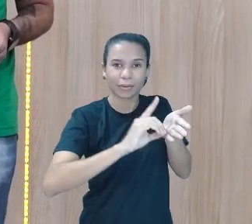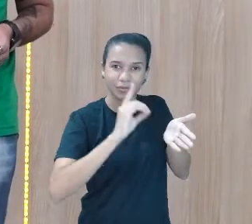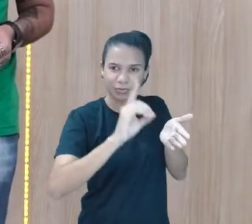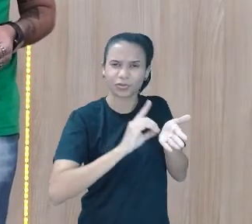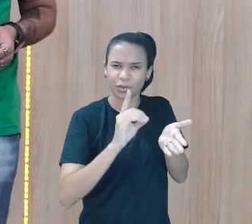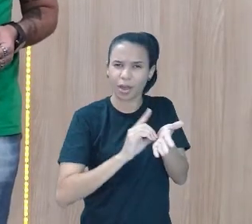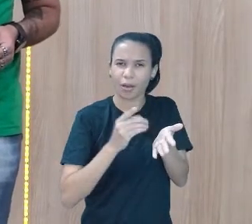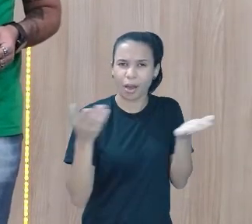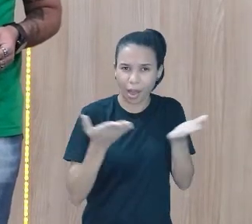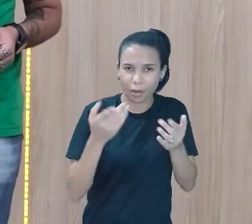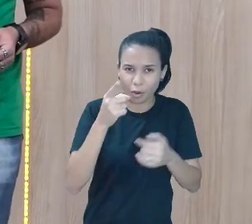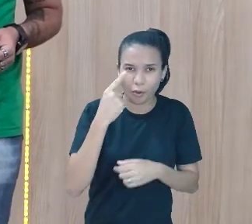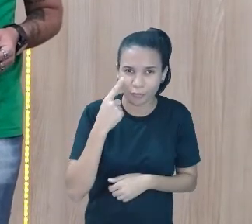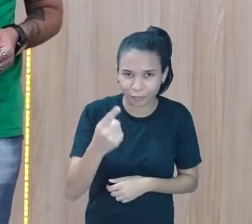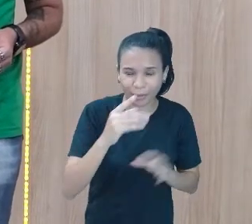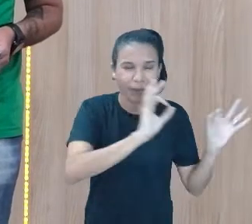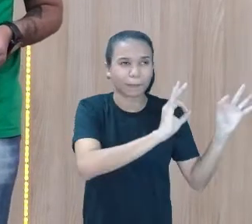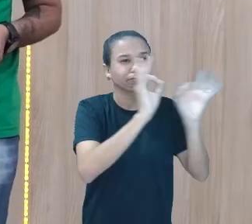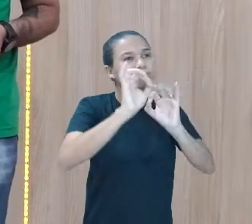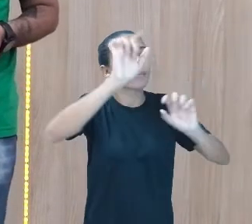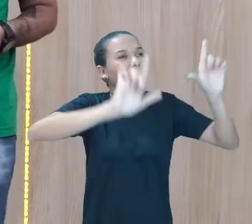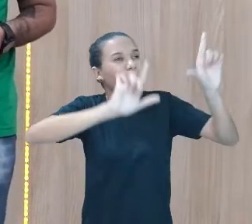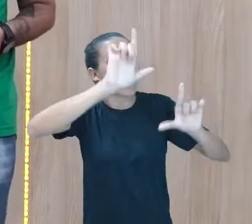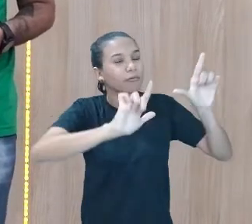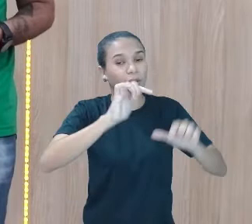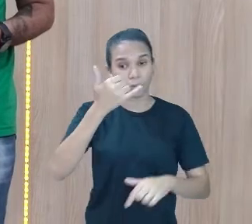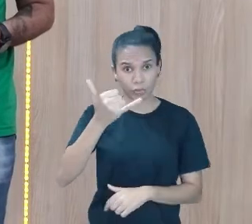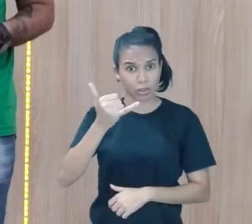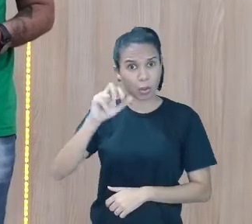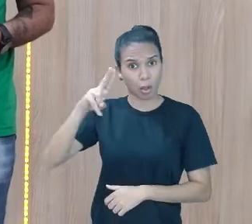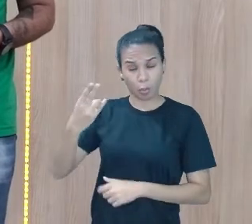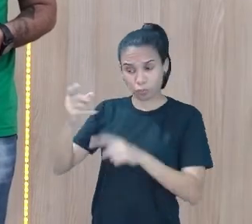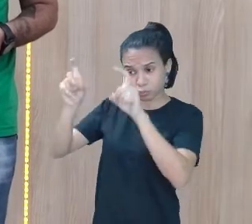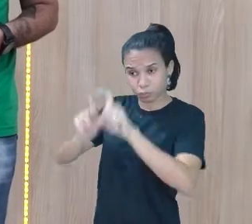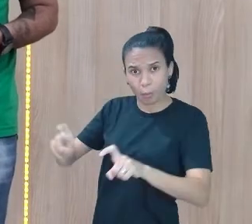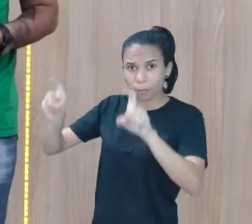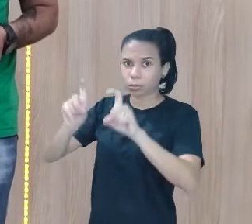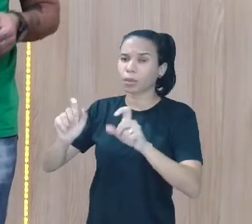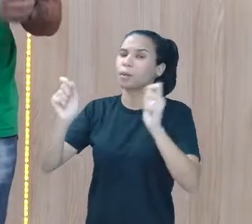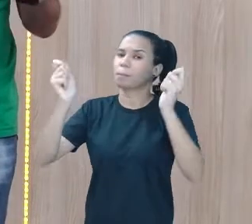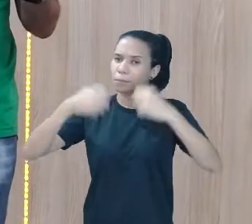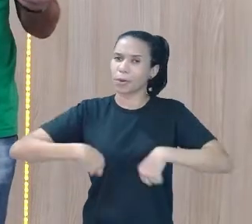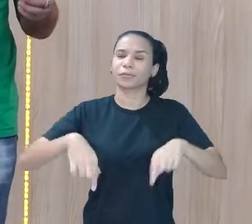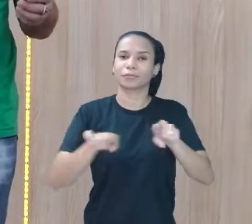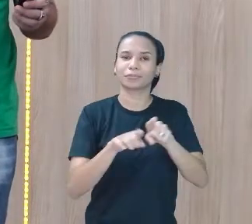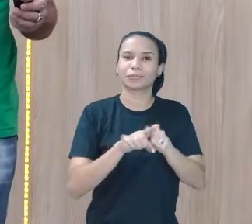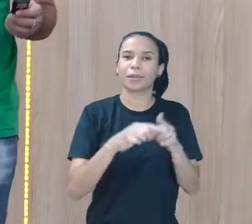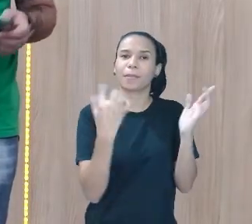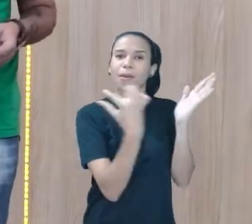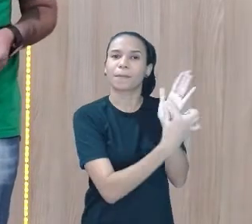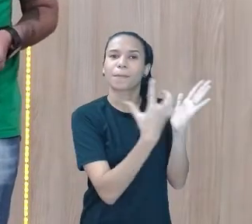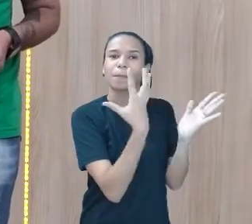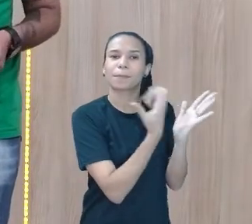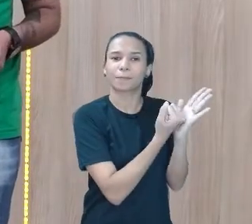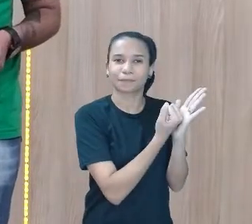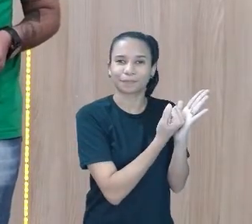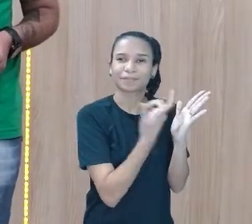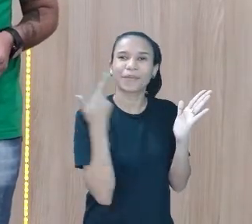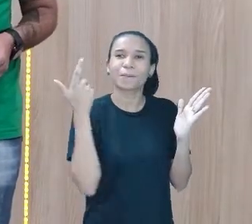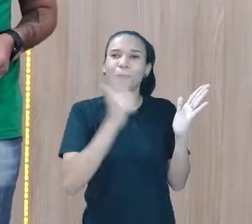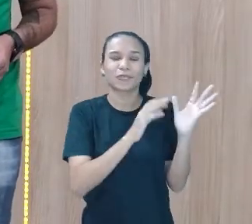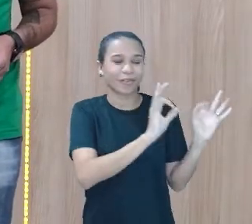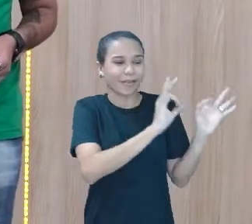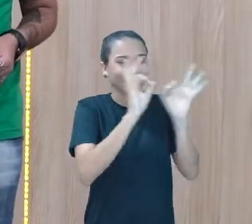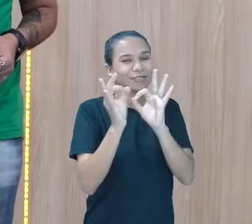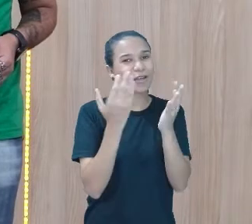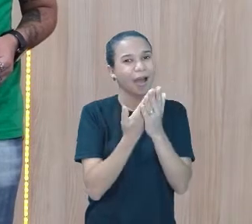digital, se você está vendo agora pela TV, pelo celular, pelo computador, você pode também baixar o nosso aplicativo para